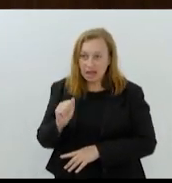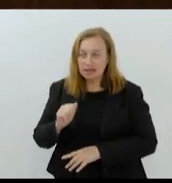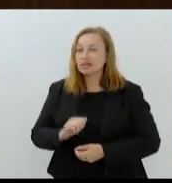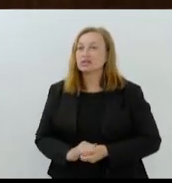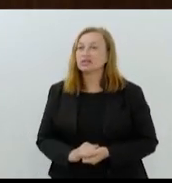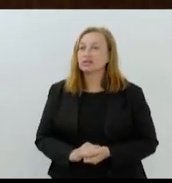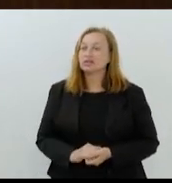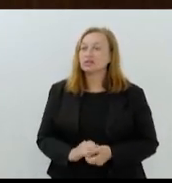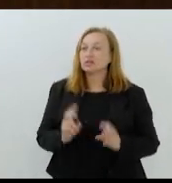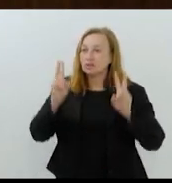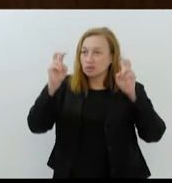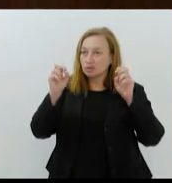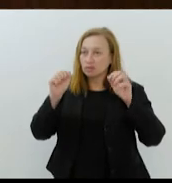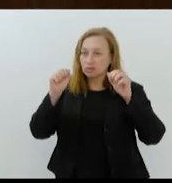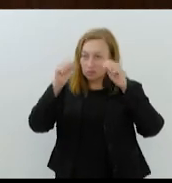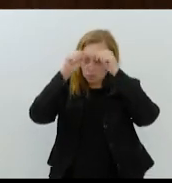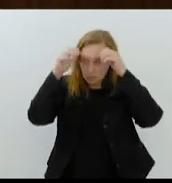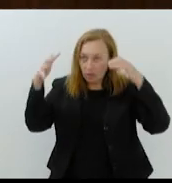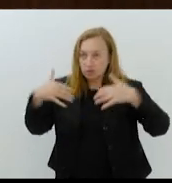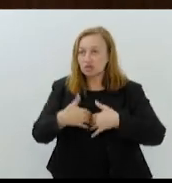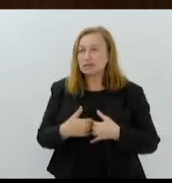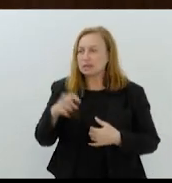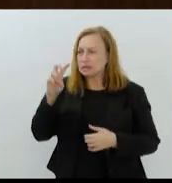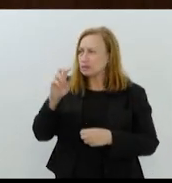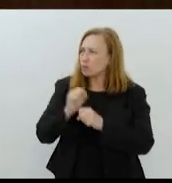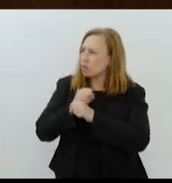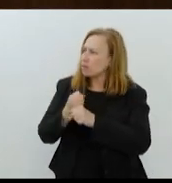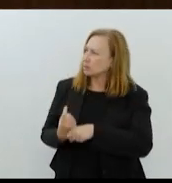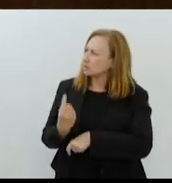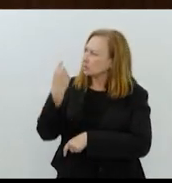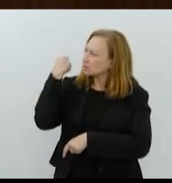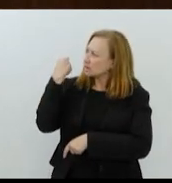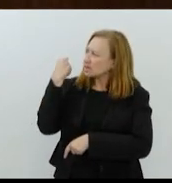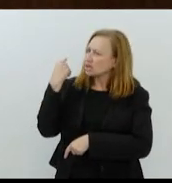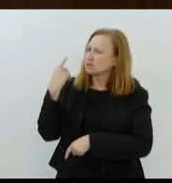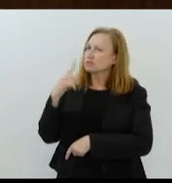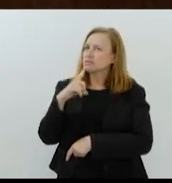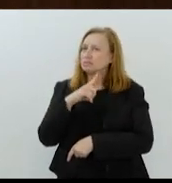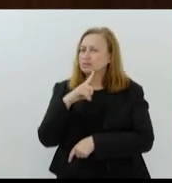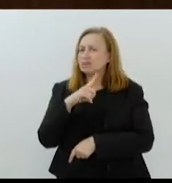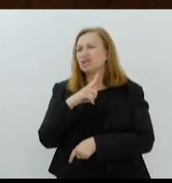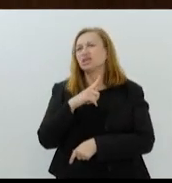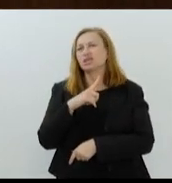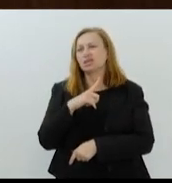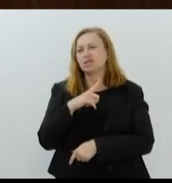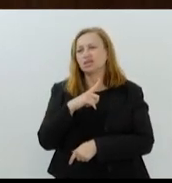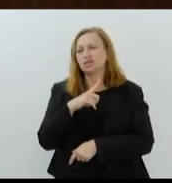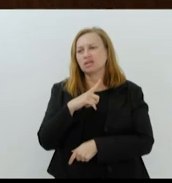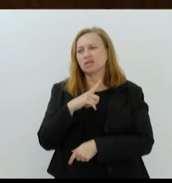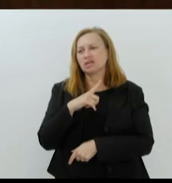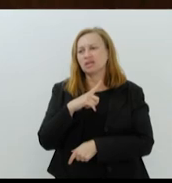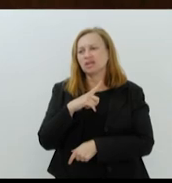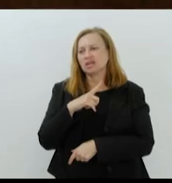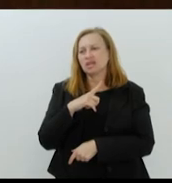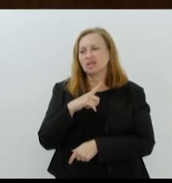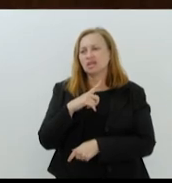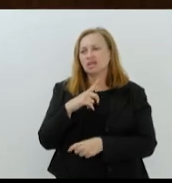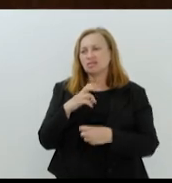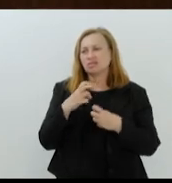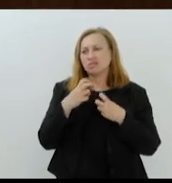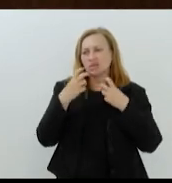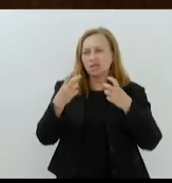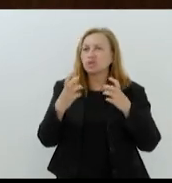causa autista, há 5 anos, tinha uma reverberação. Hoje essa reverberação